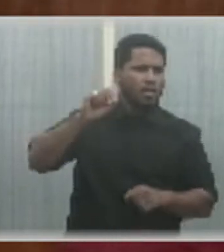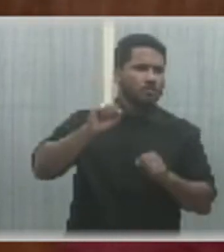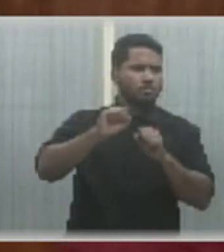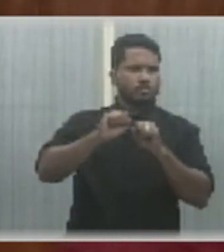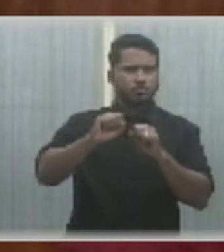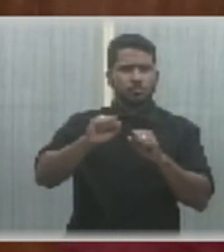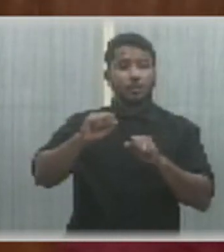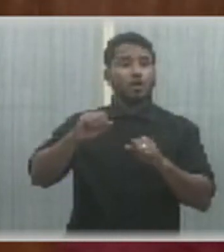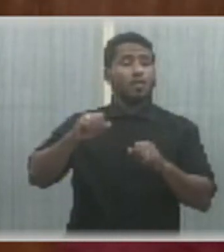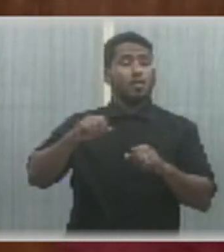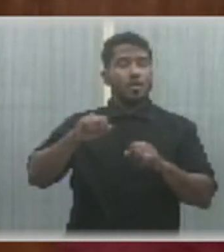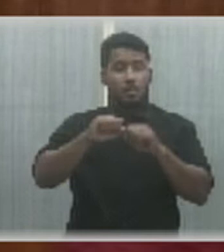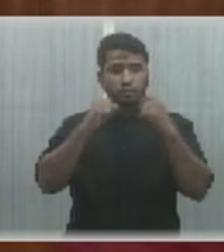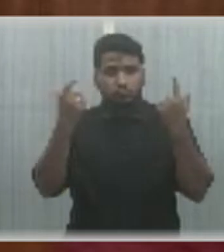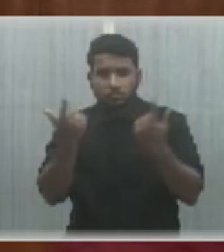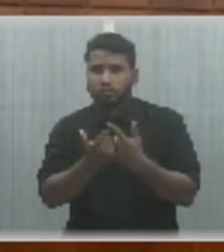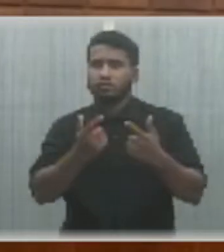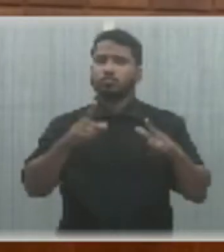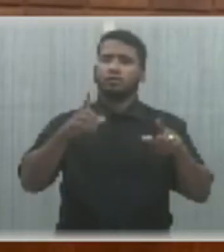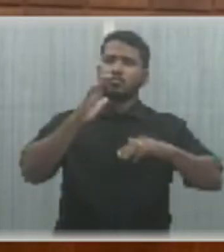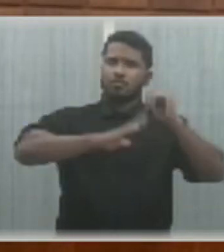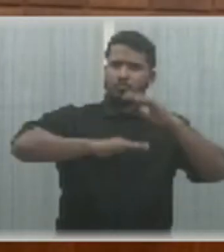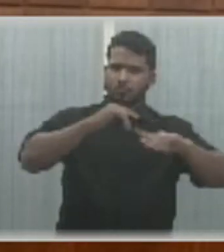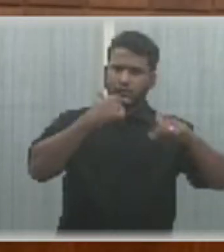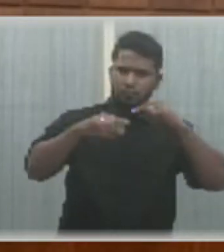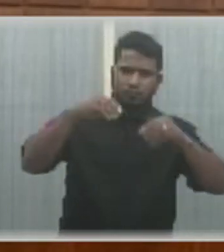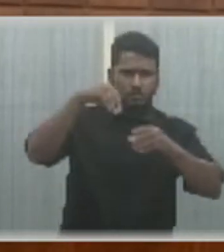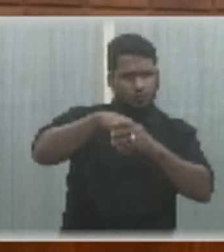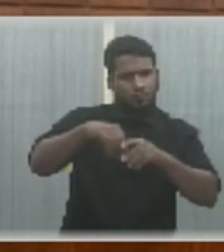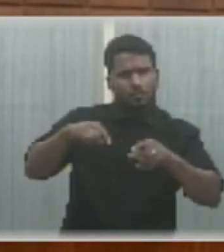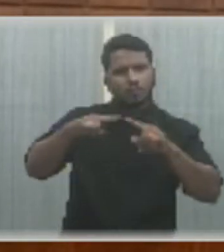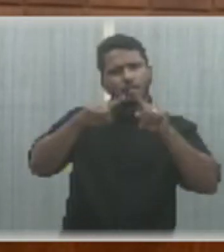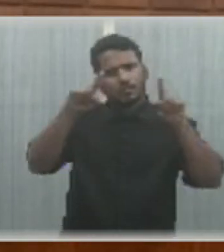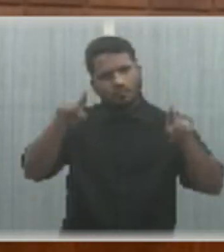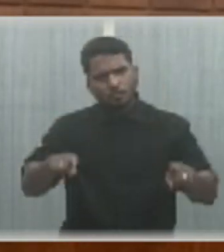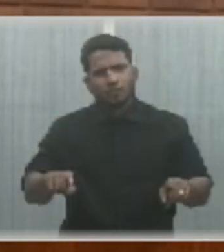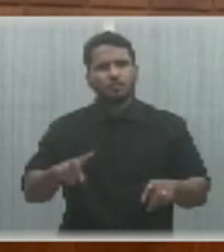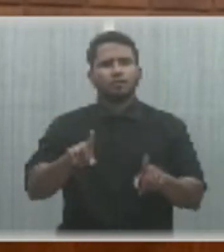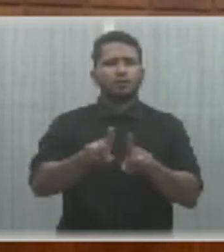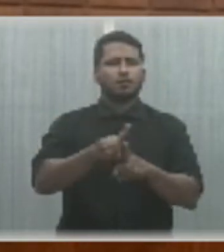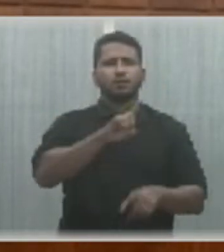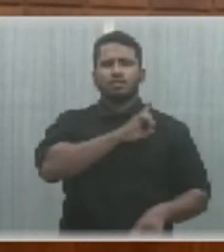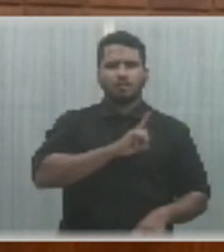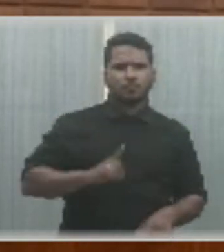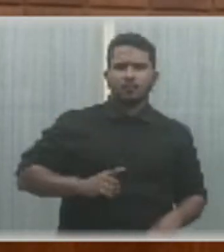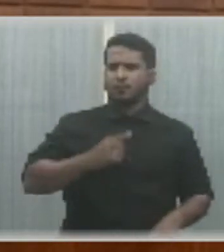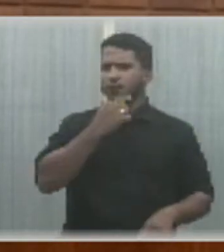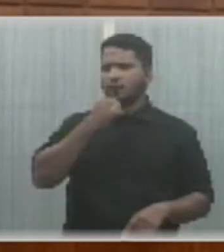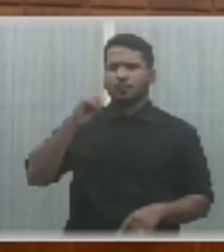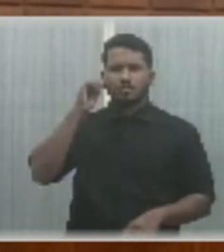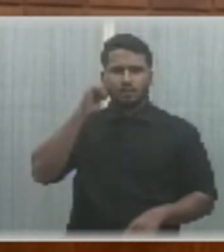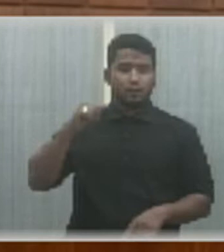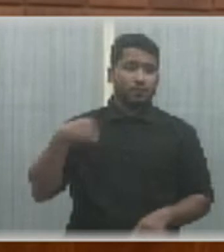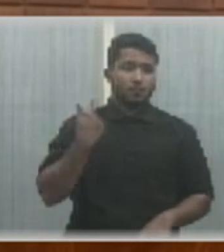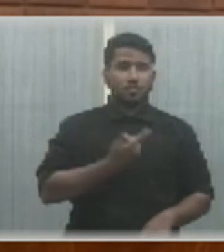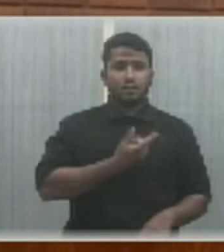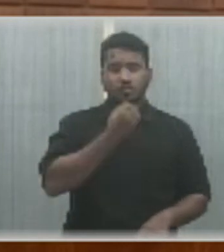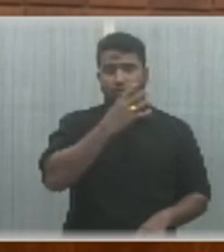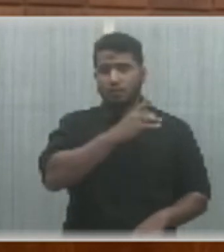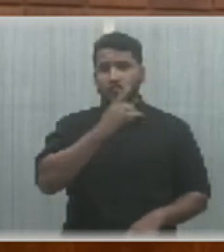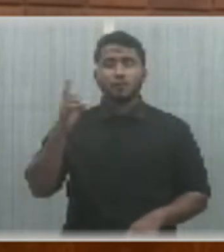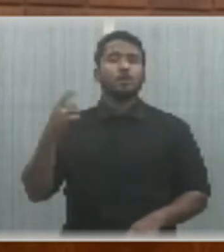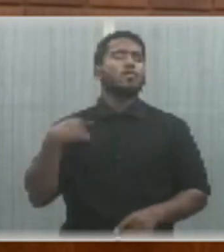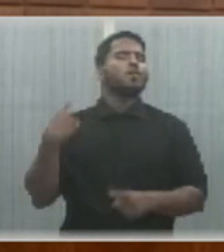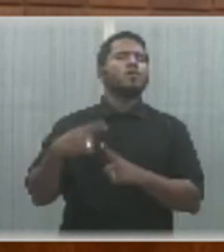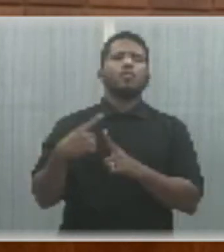servidores da Alep, nossos colegas deputados, deputadas, nosso bom dia. O que nos